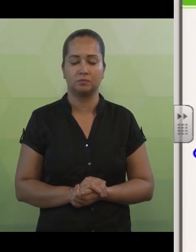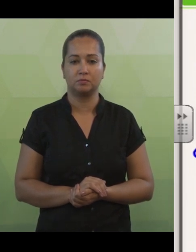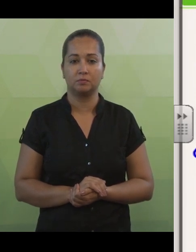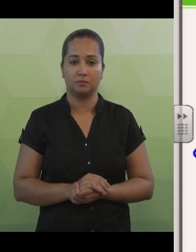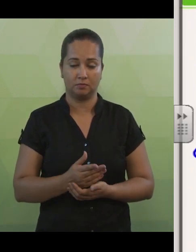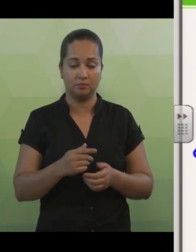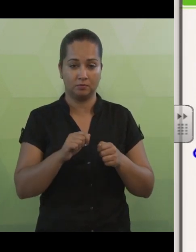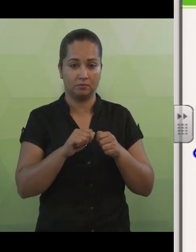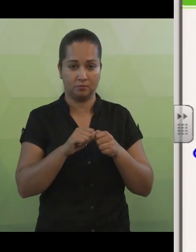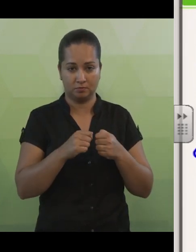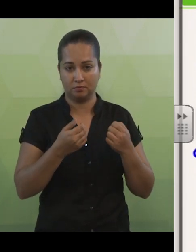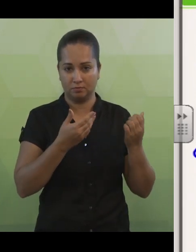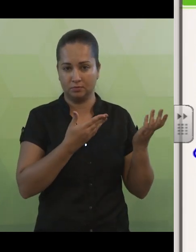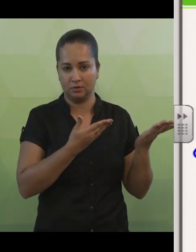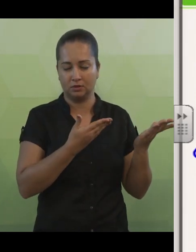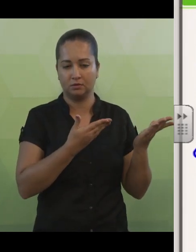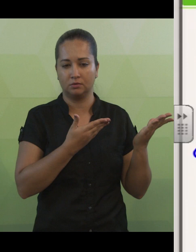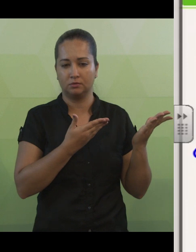Create View.